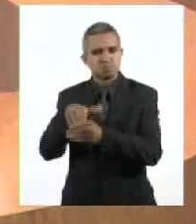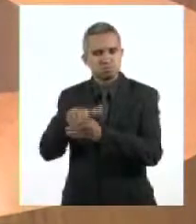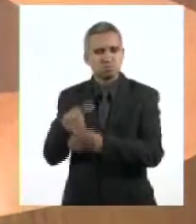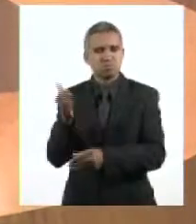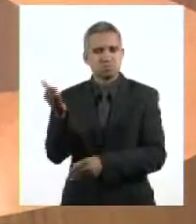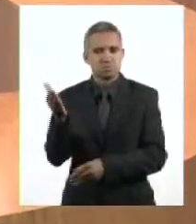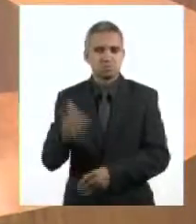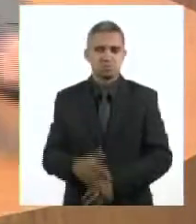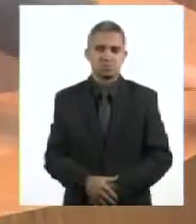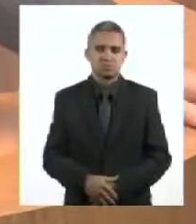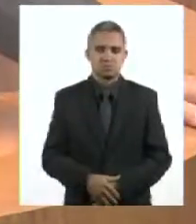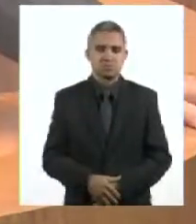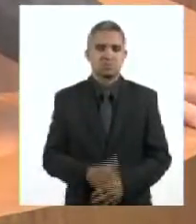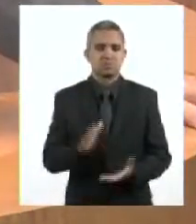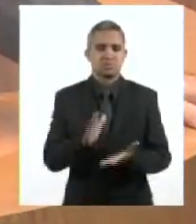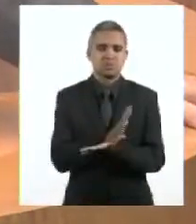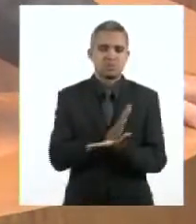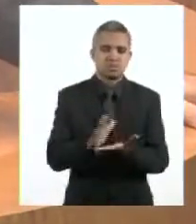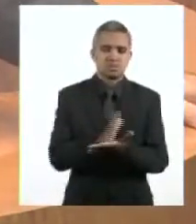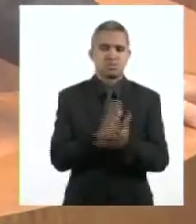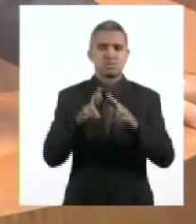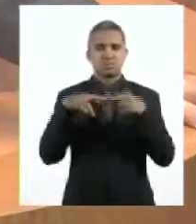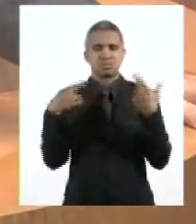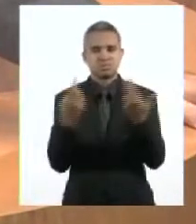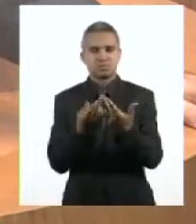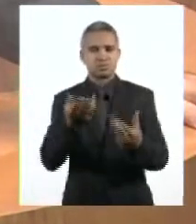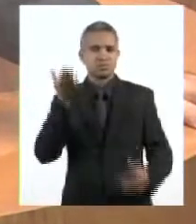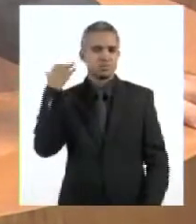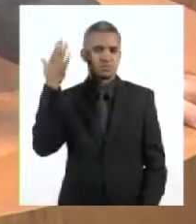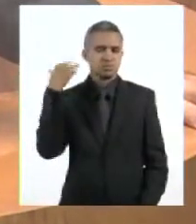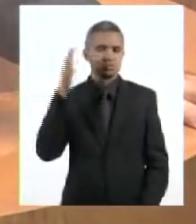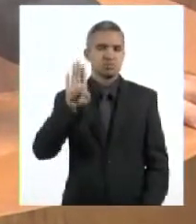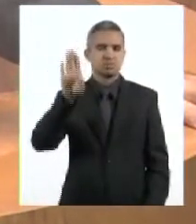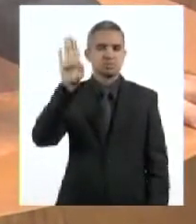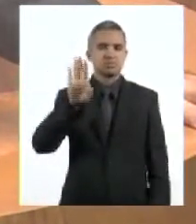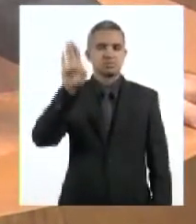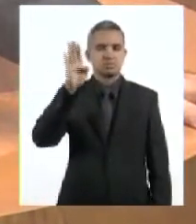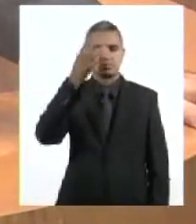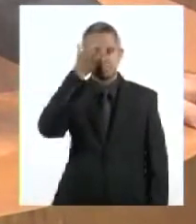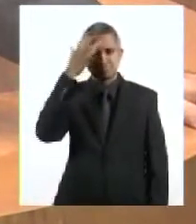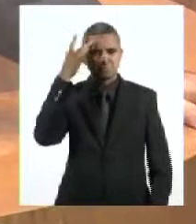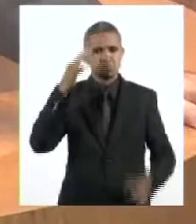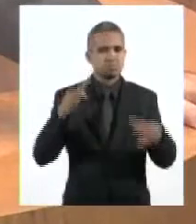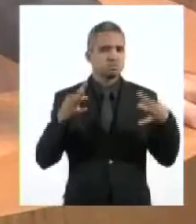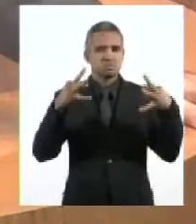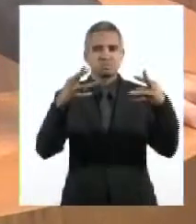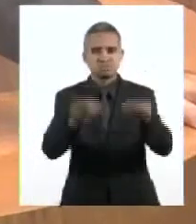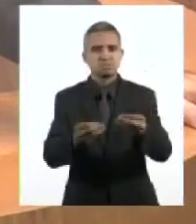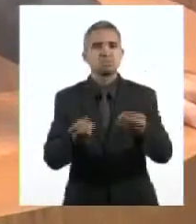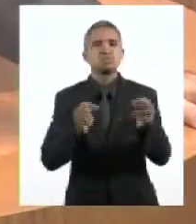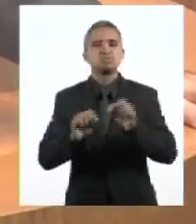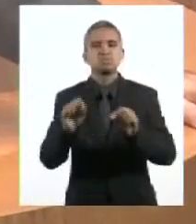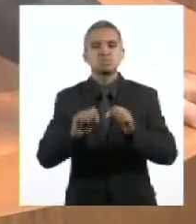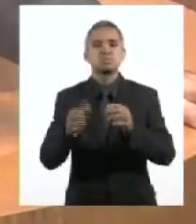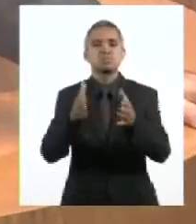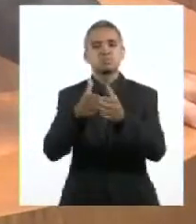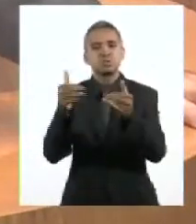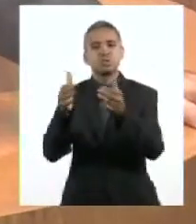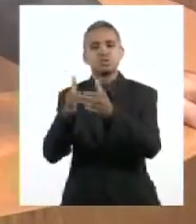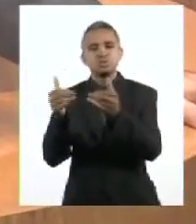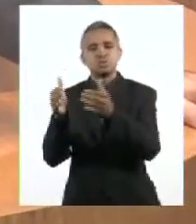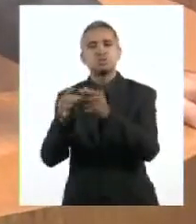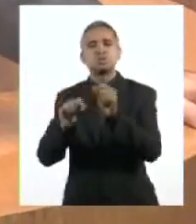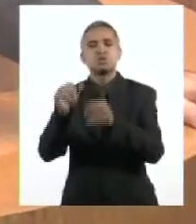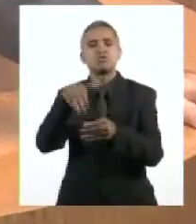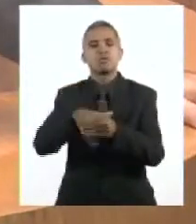de participar de algumas reuniões à época de campanha e todos eram praticamente unânimes em pedir voto para o então candidato Flávio